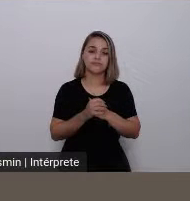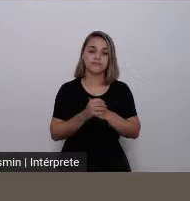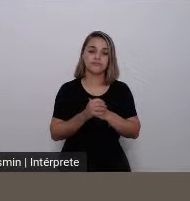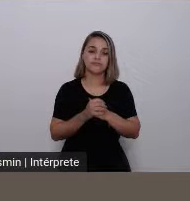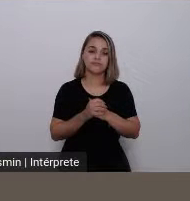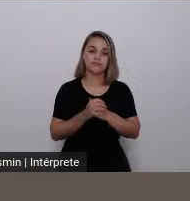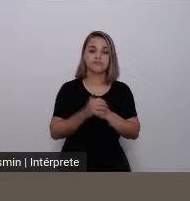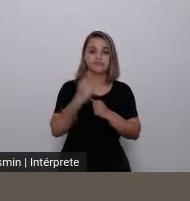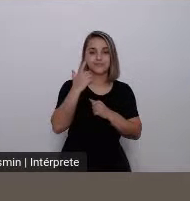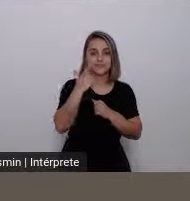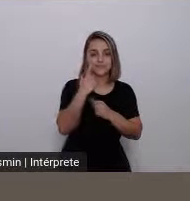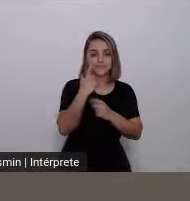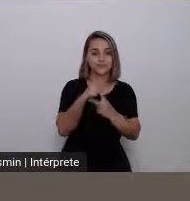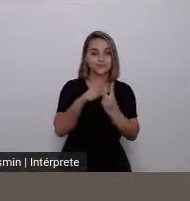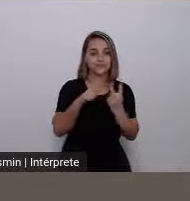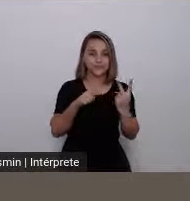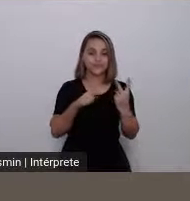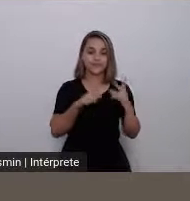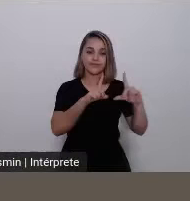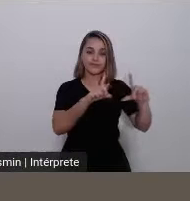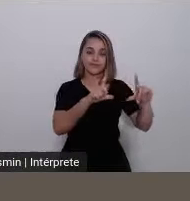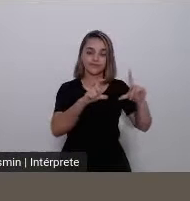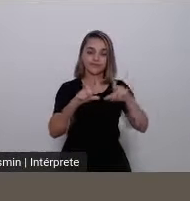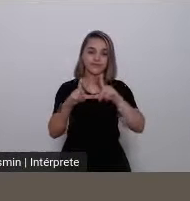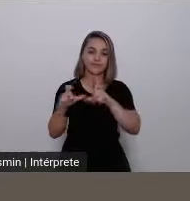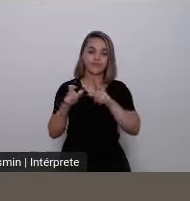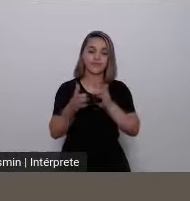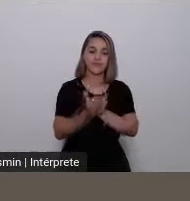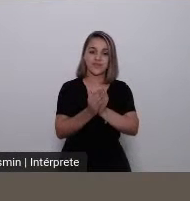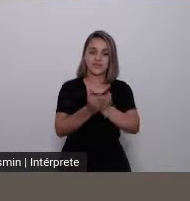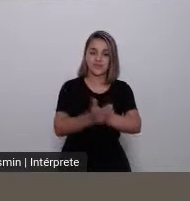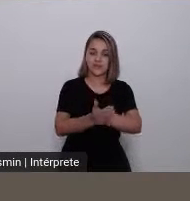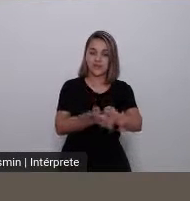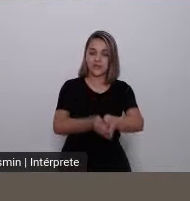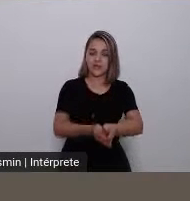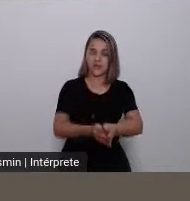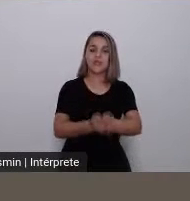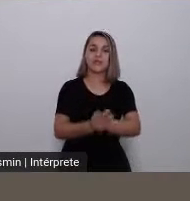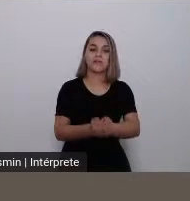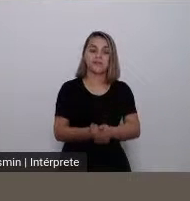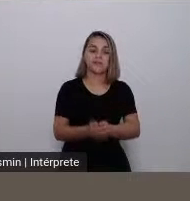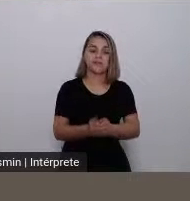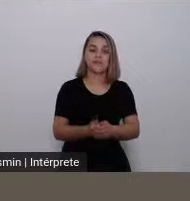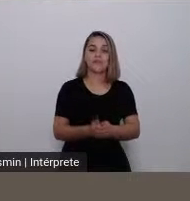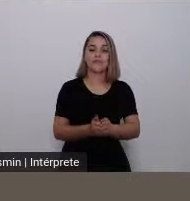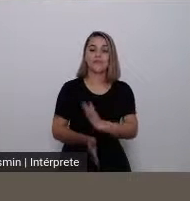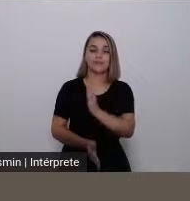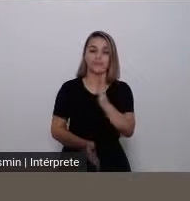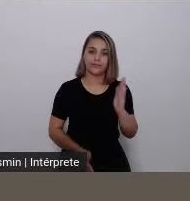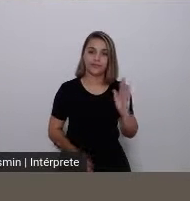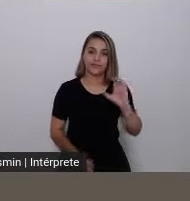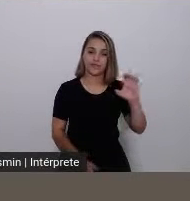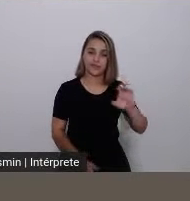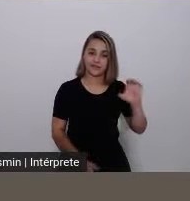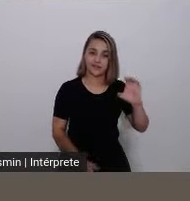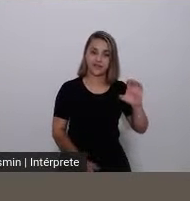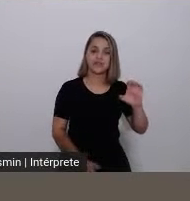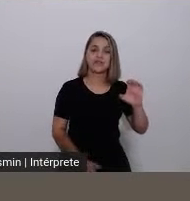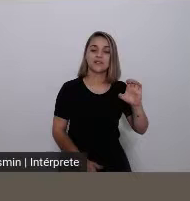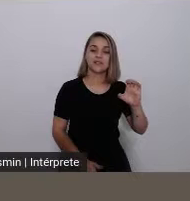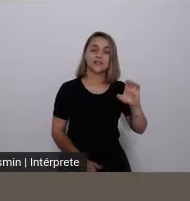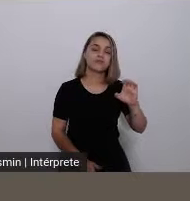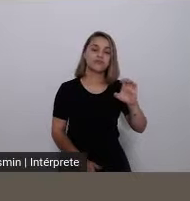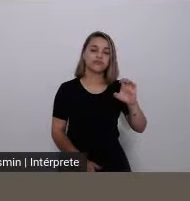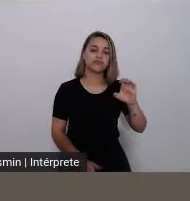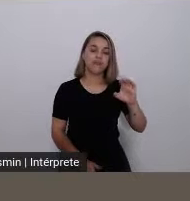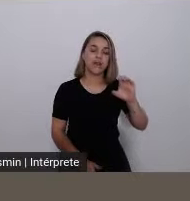Outras imagens, dessa viagem que eles fizeram, desse cruzeiro. À esquerda eles estão no Egito, à direita eles estão na Grécia,